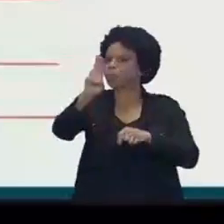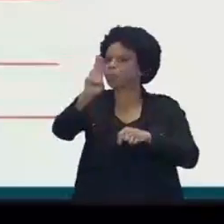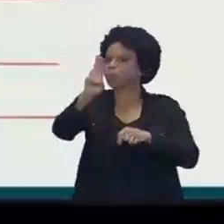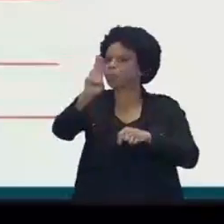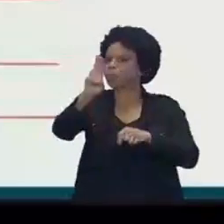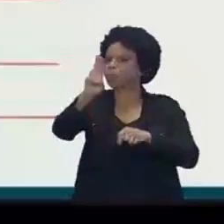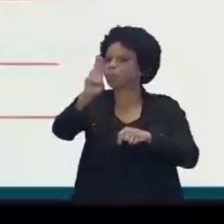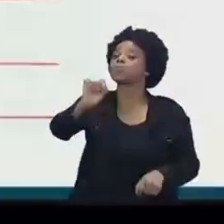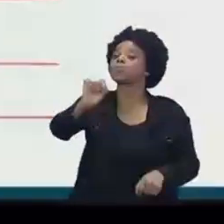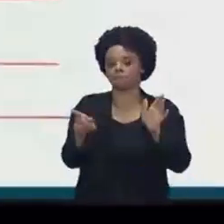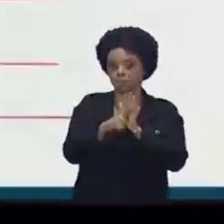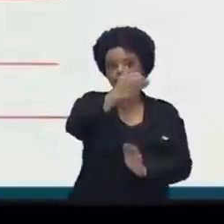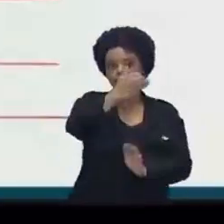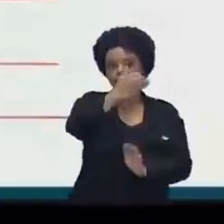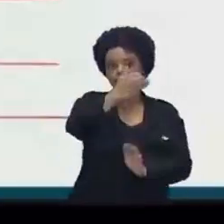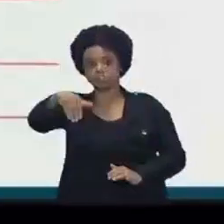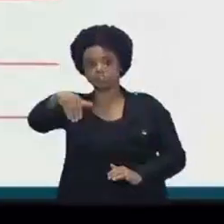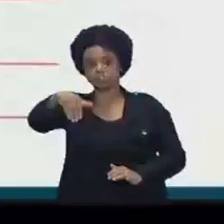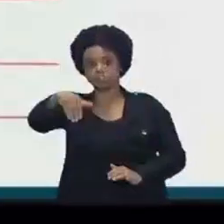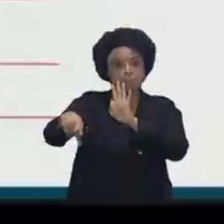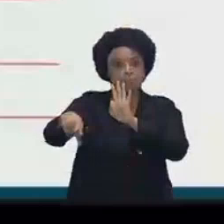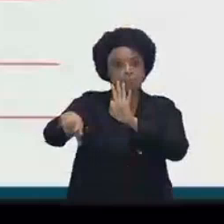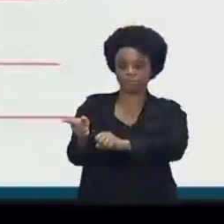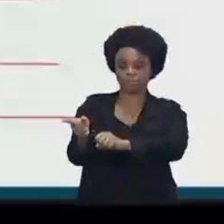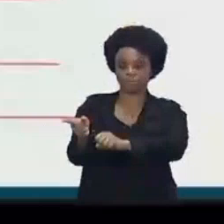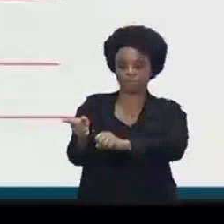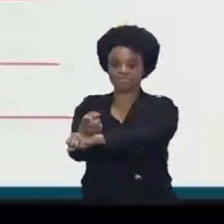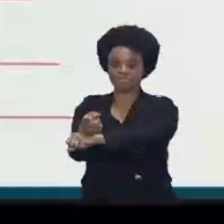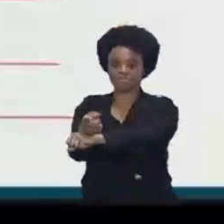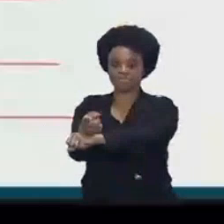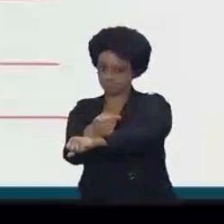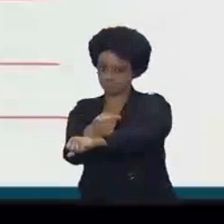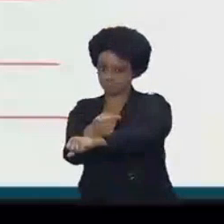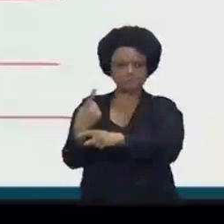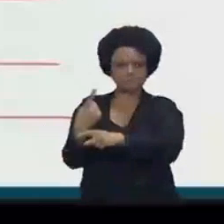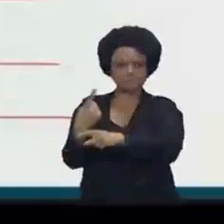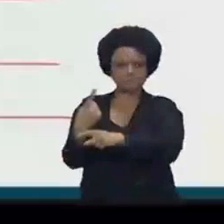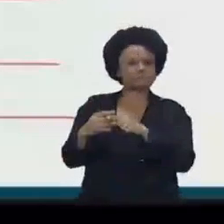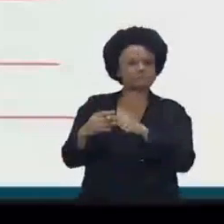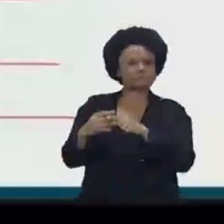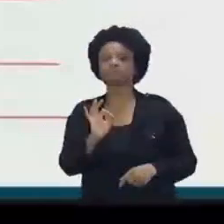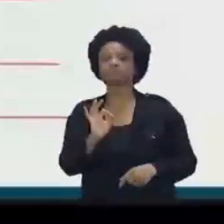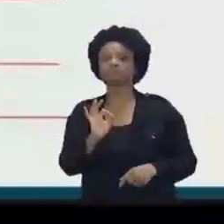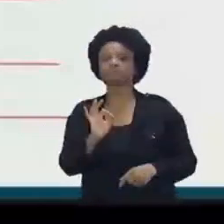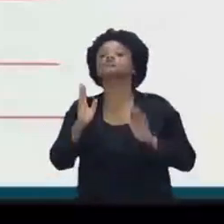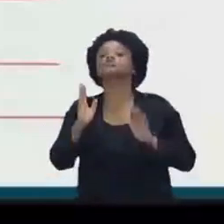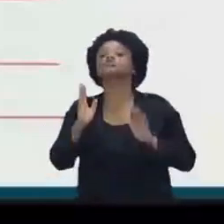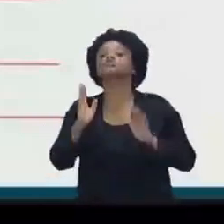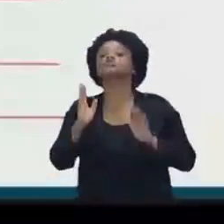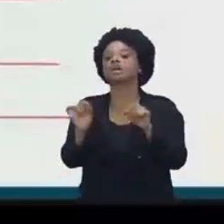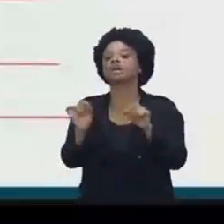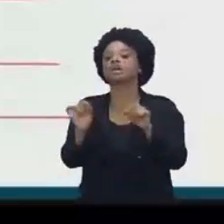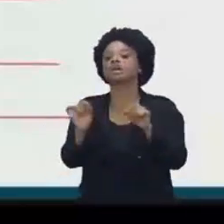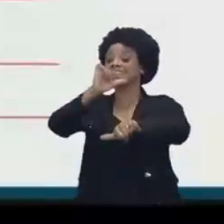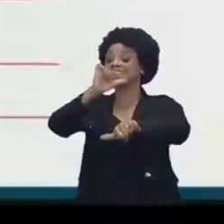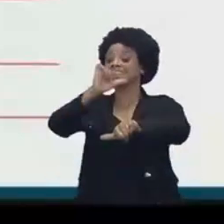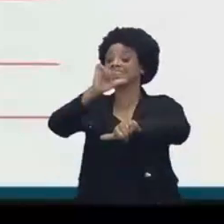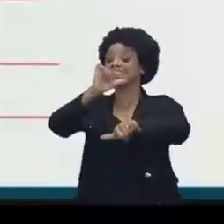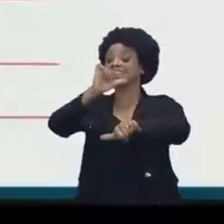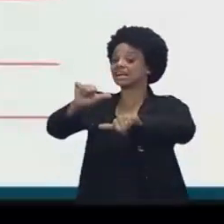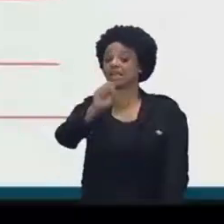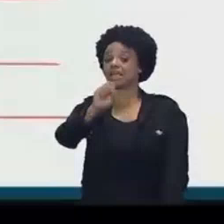Centímetros por segundo, tá, gente? Ó, atenção, centímetros, porque eu não fiz a transformação aqui para o SI. Se